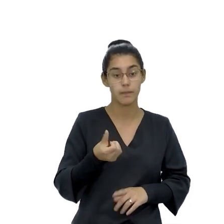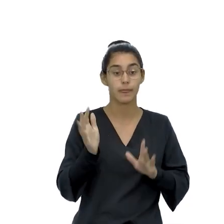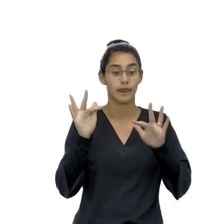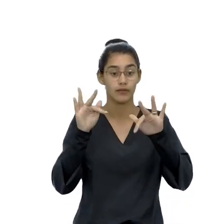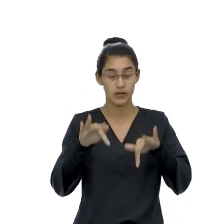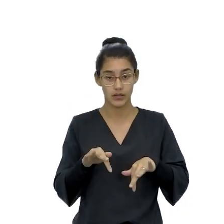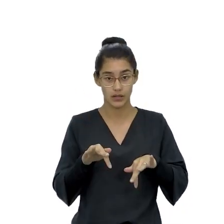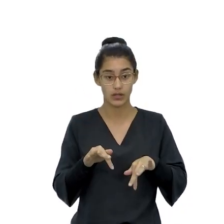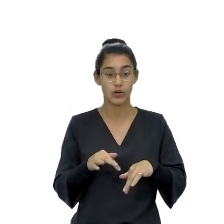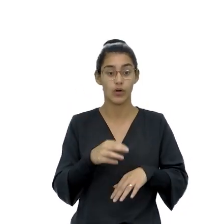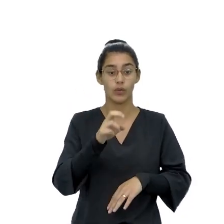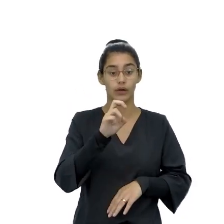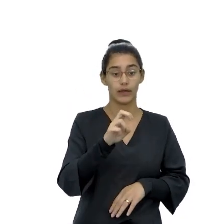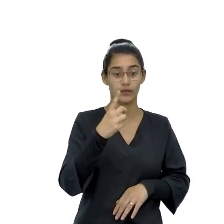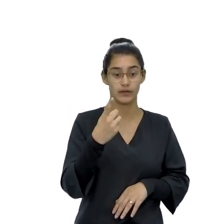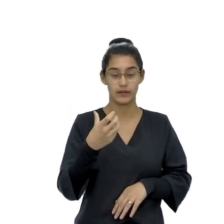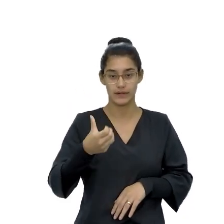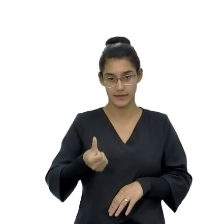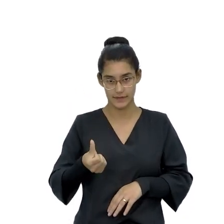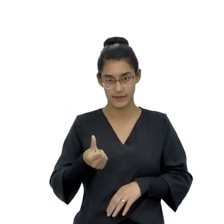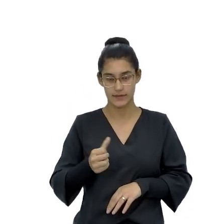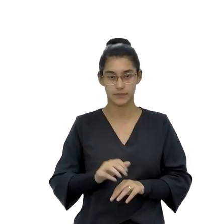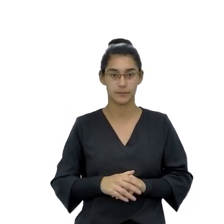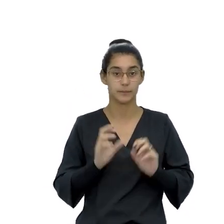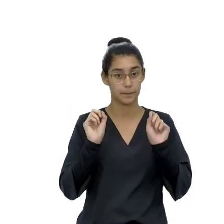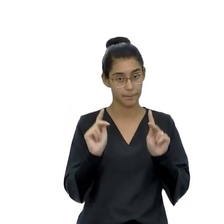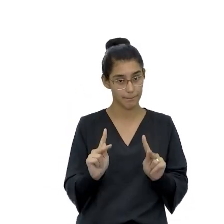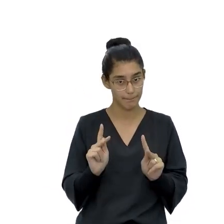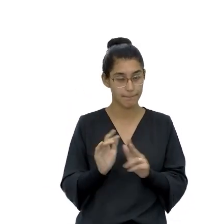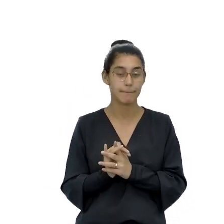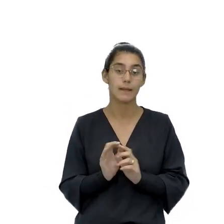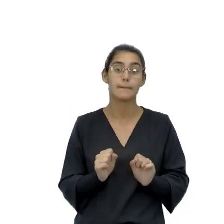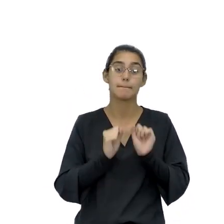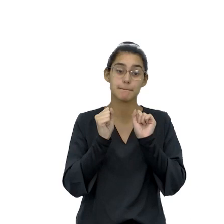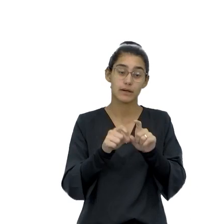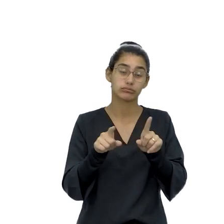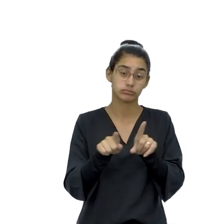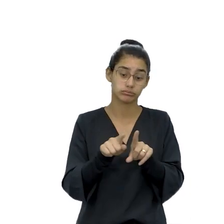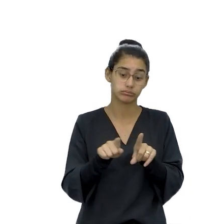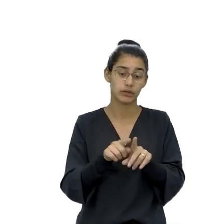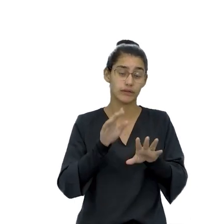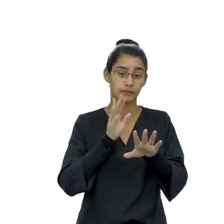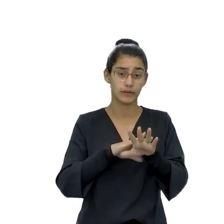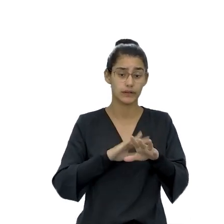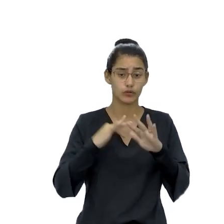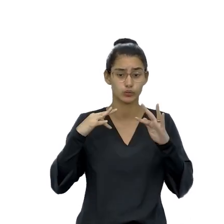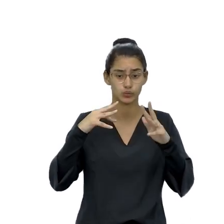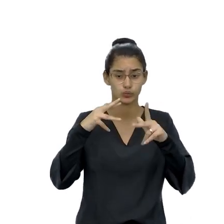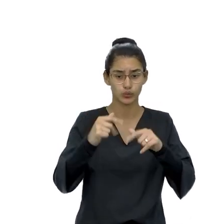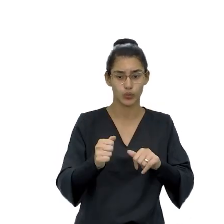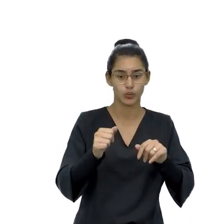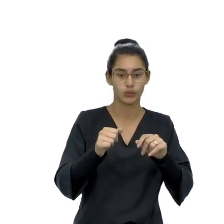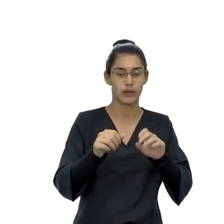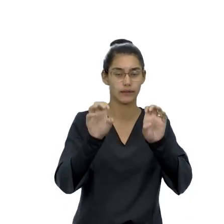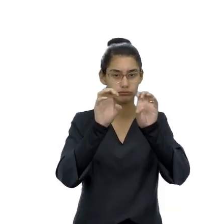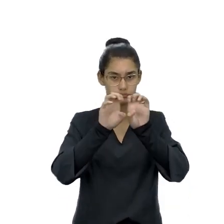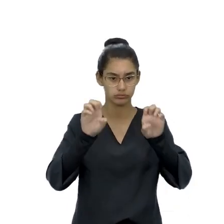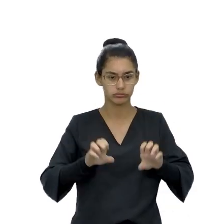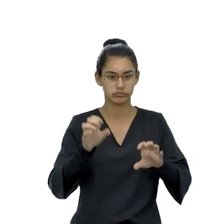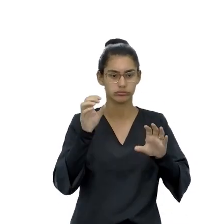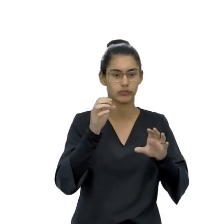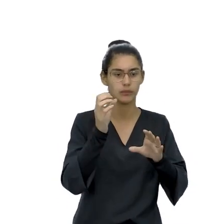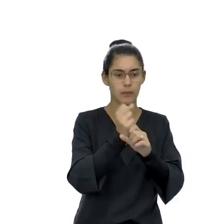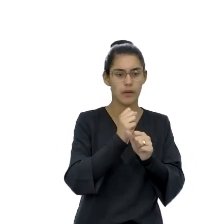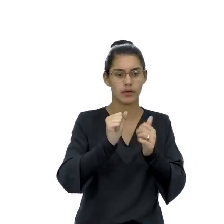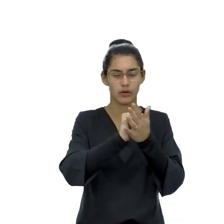finalizando, então, com 516, tá ok? Ele pode também fazer toda a construção aqui